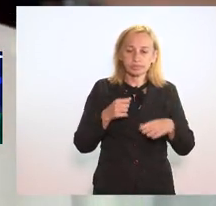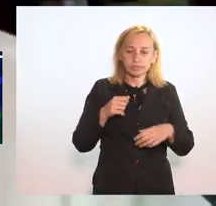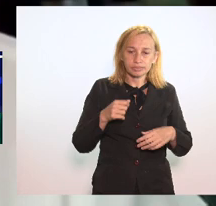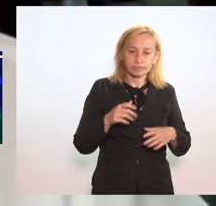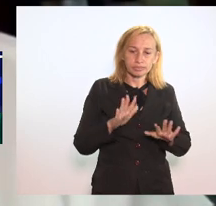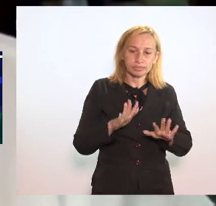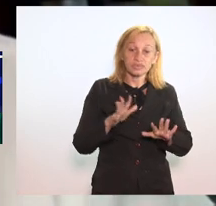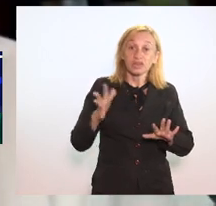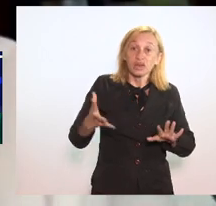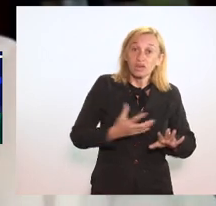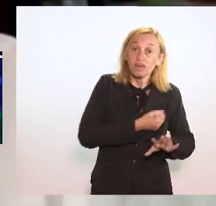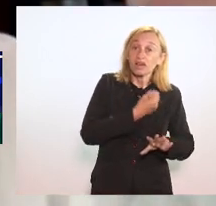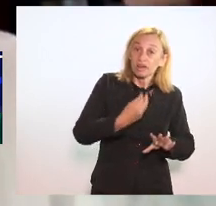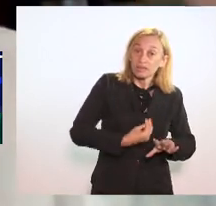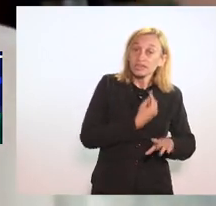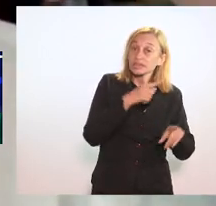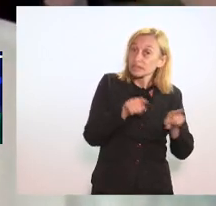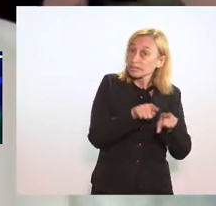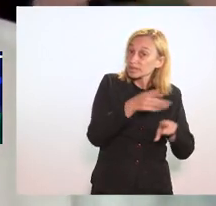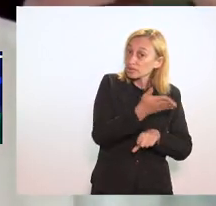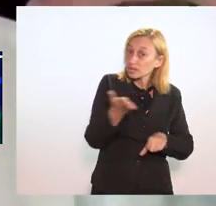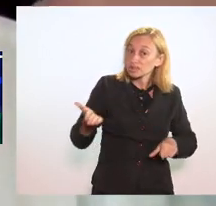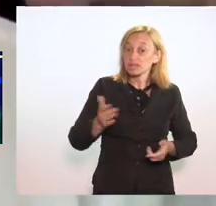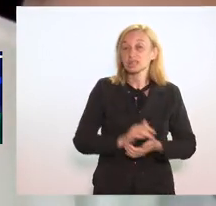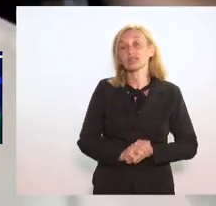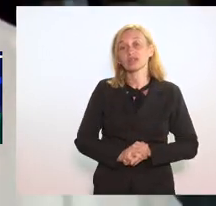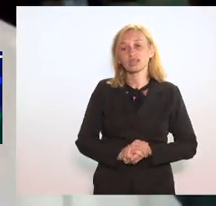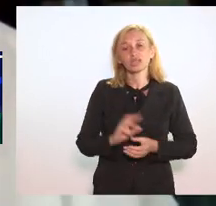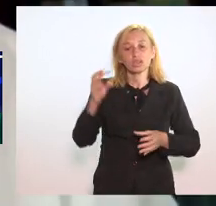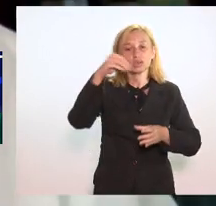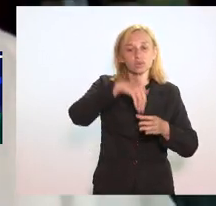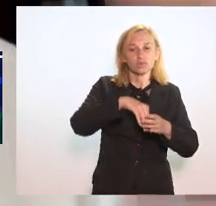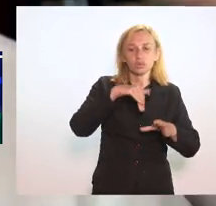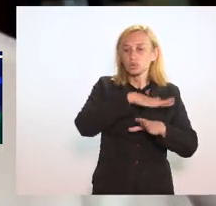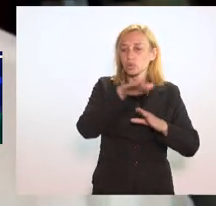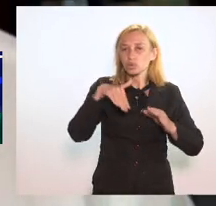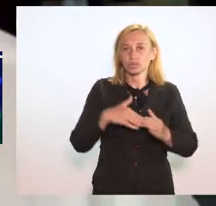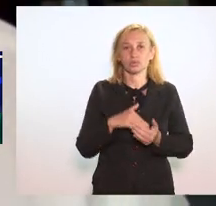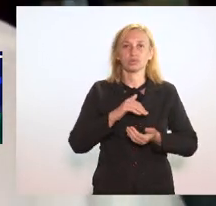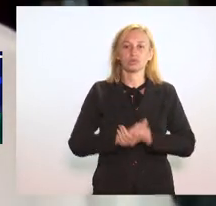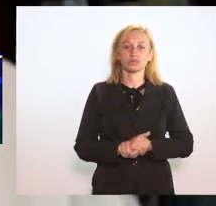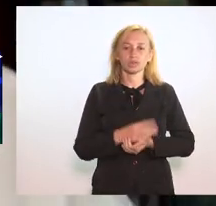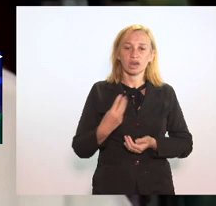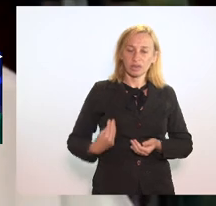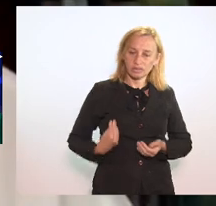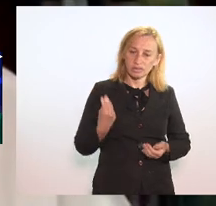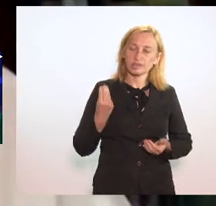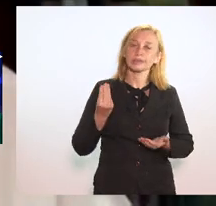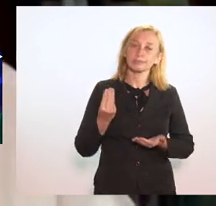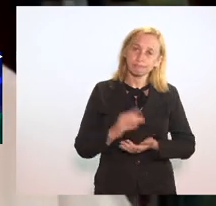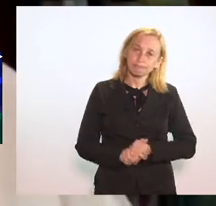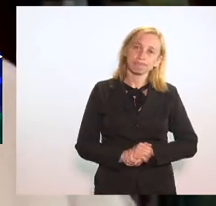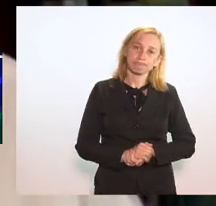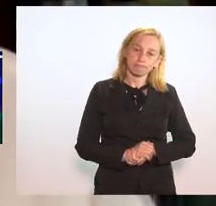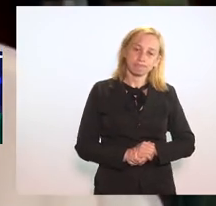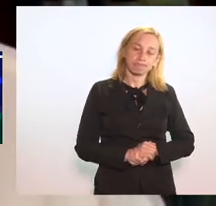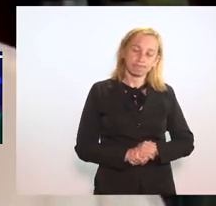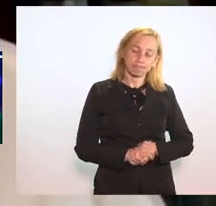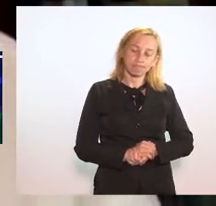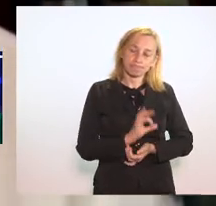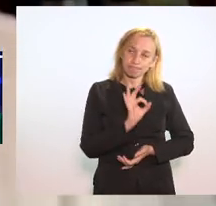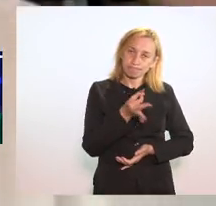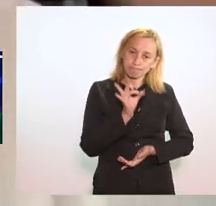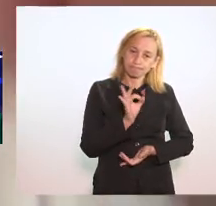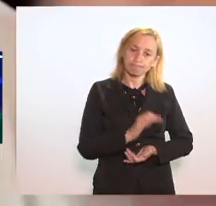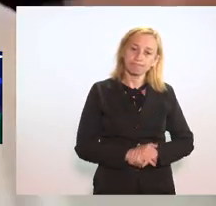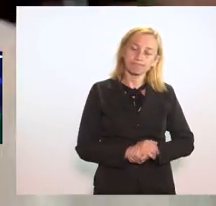vida também de vocês tá todo mundo incluindo a vida está acima de qualquer e eu tenho certeza